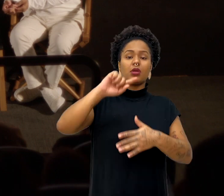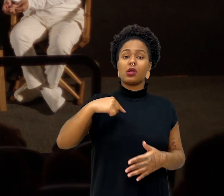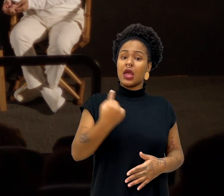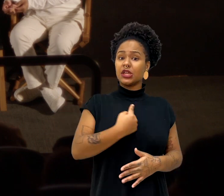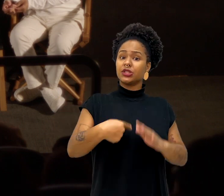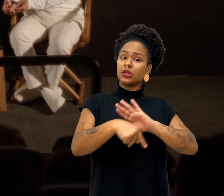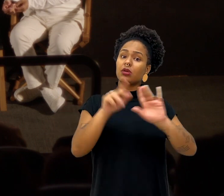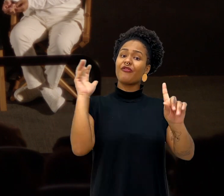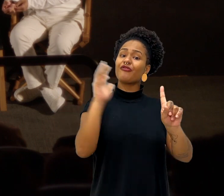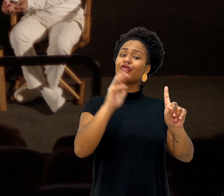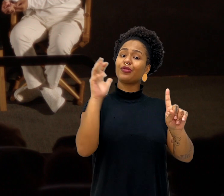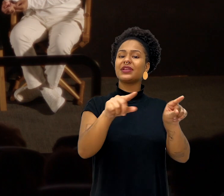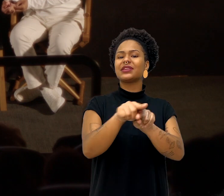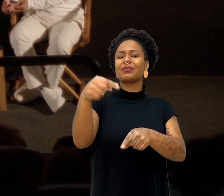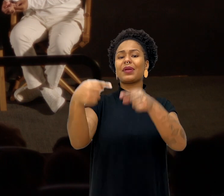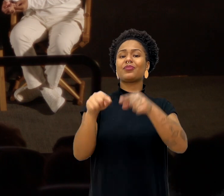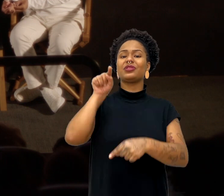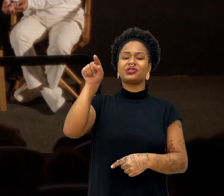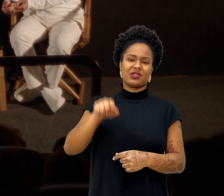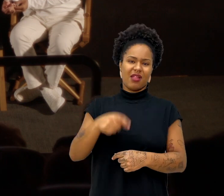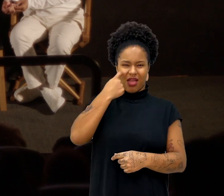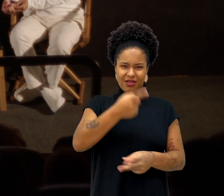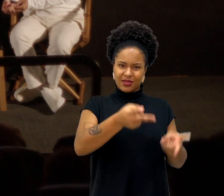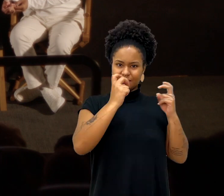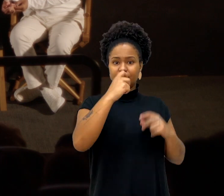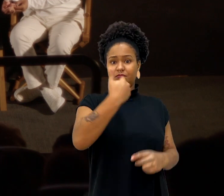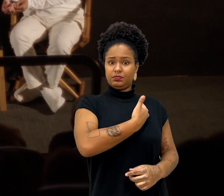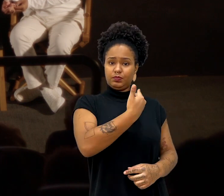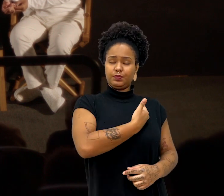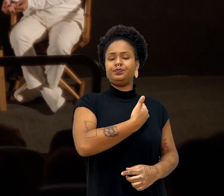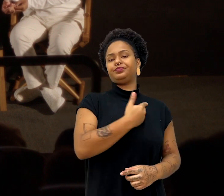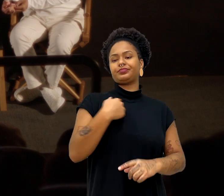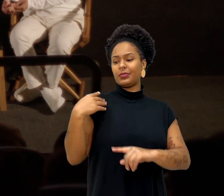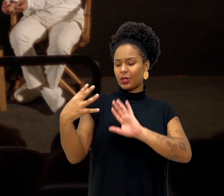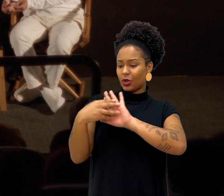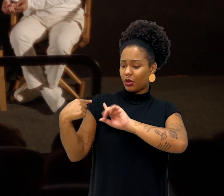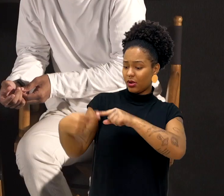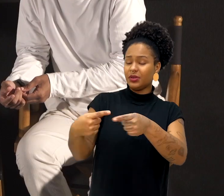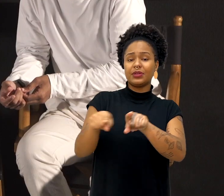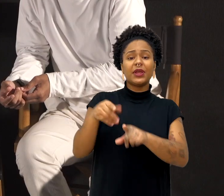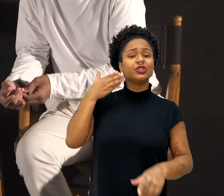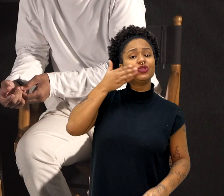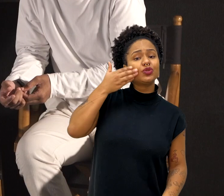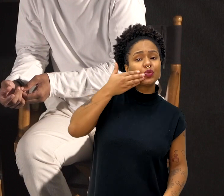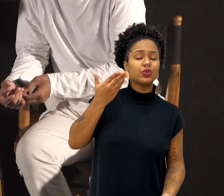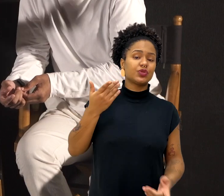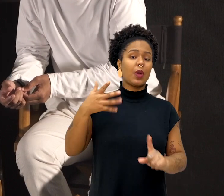constantemente influenciado por essa política. Tanto que eu vejo muitos amigos meus reproduzindo esse